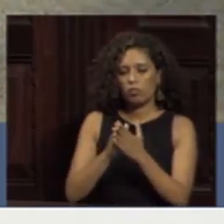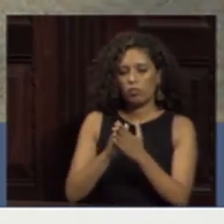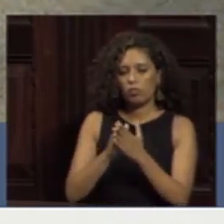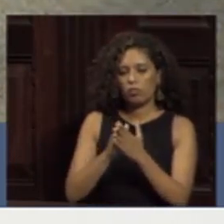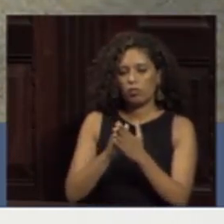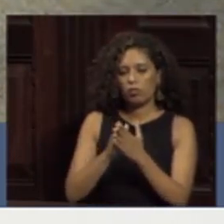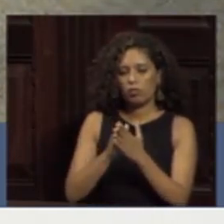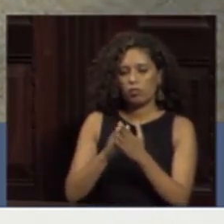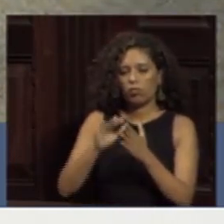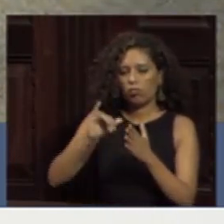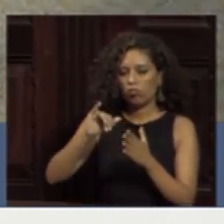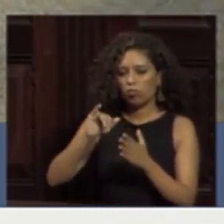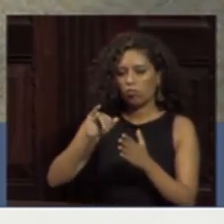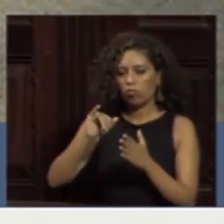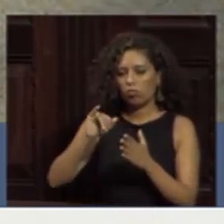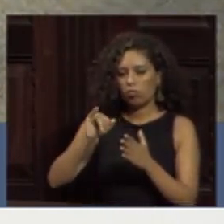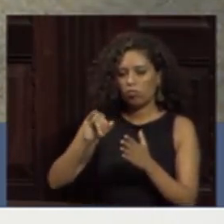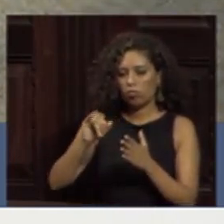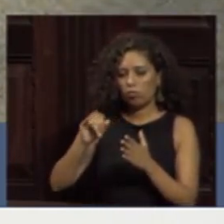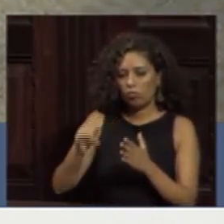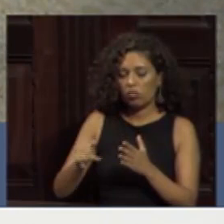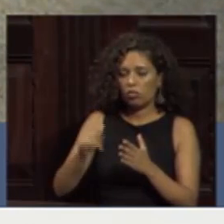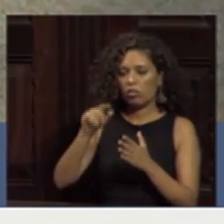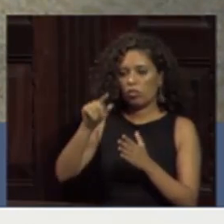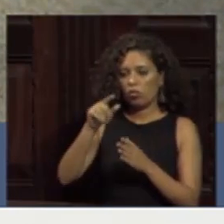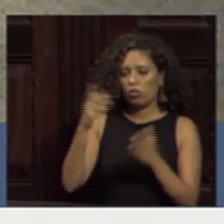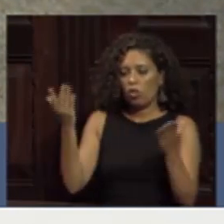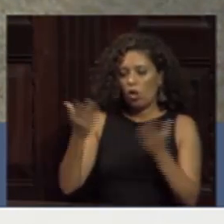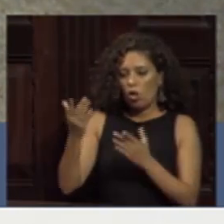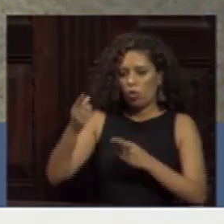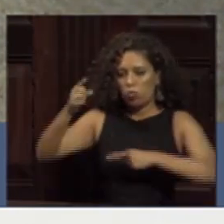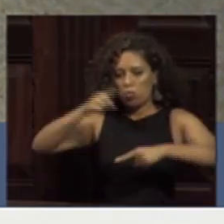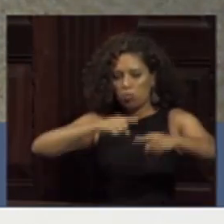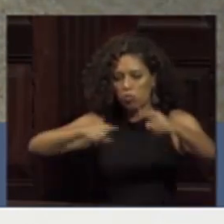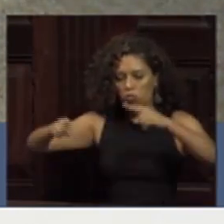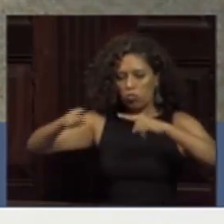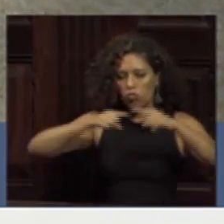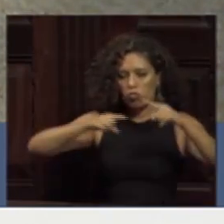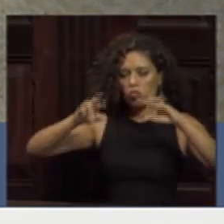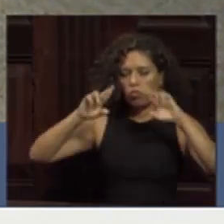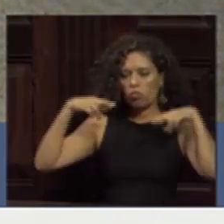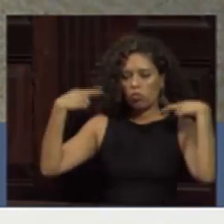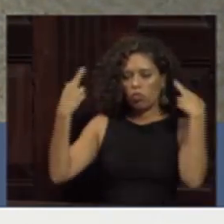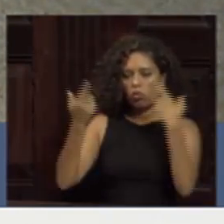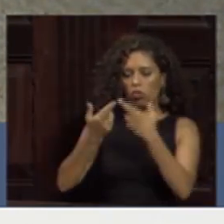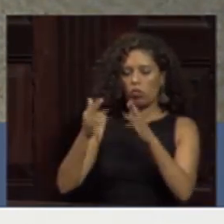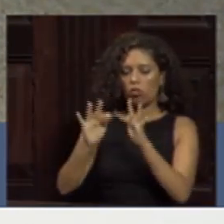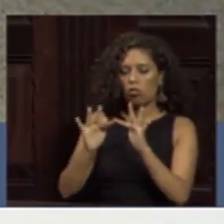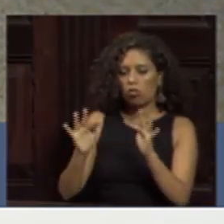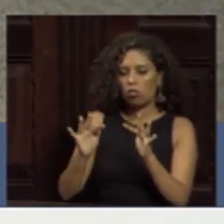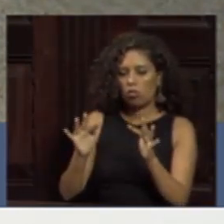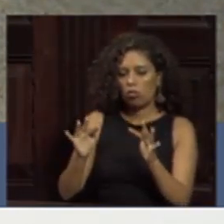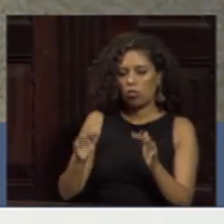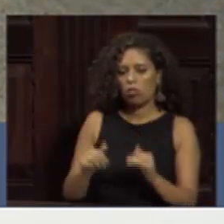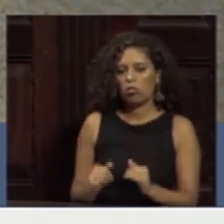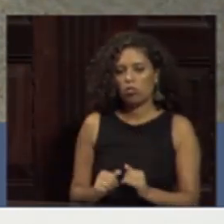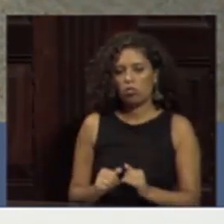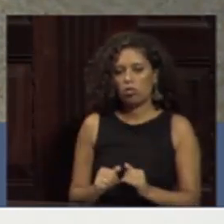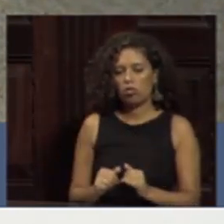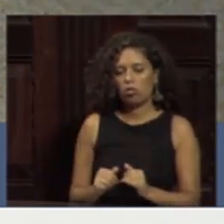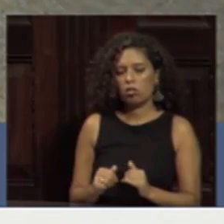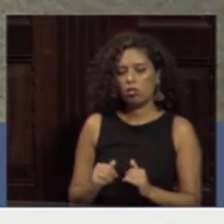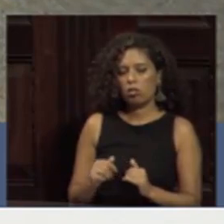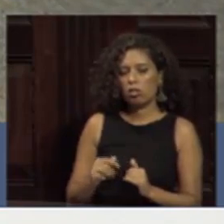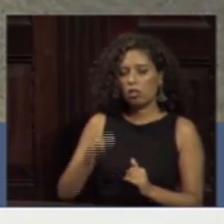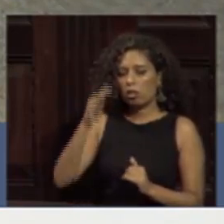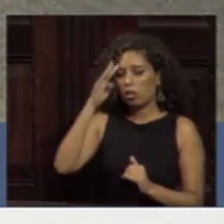e aproveitando quem está presidindo é o senhor e não o deputado André Siciliano, que na terça-feira